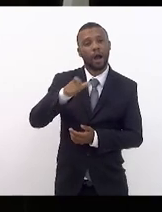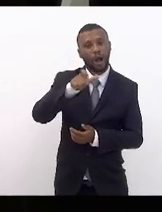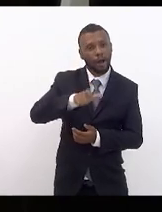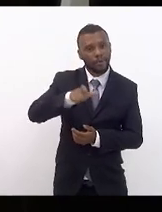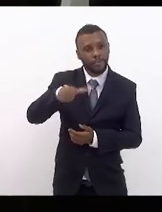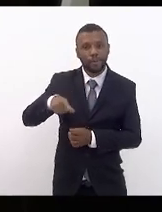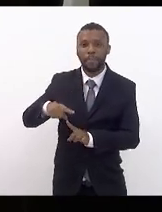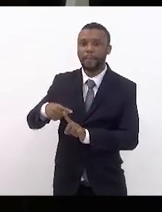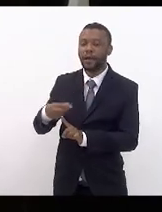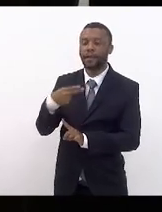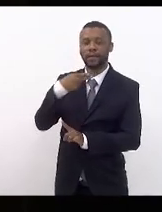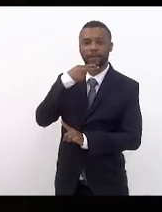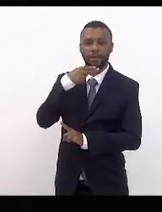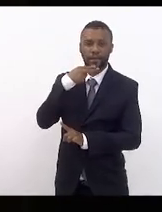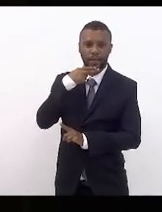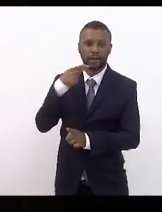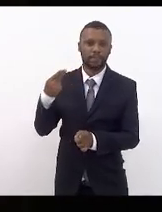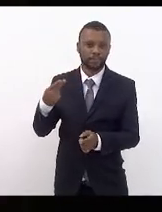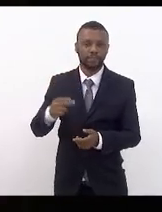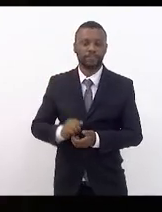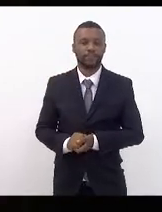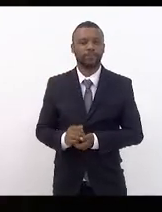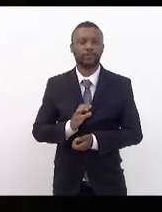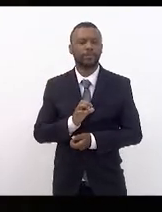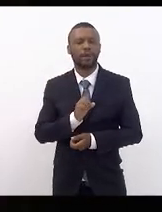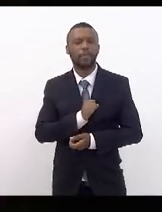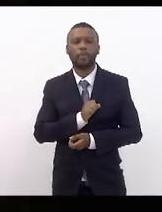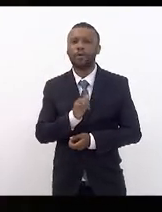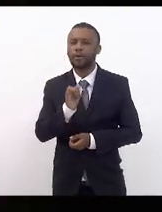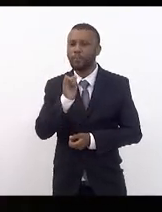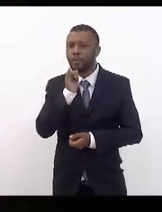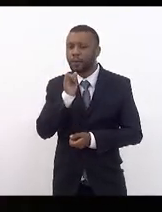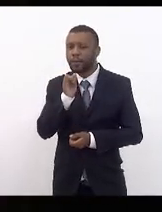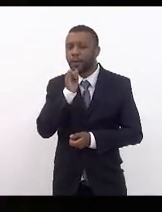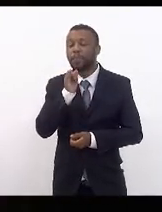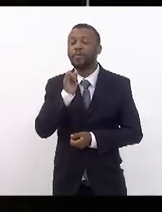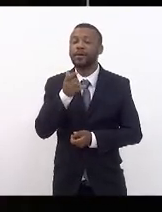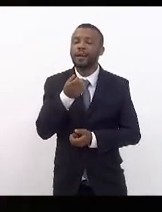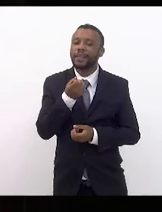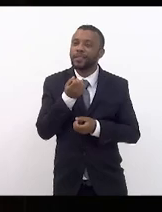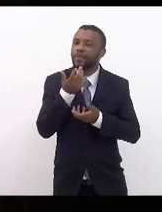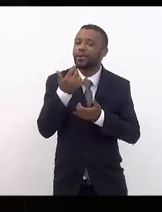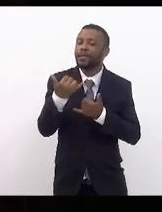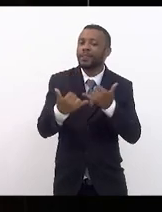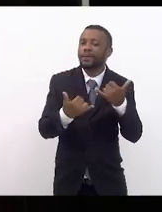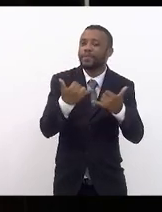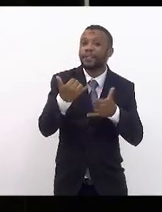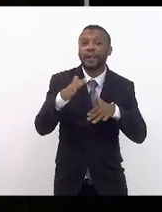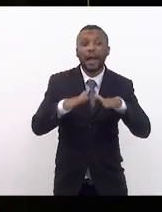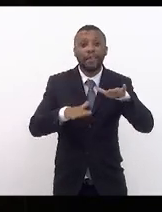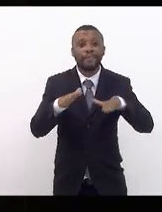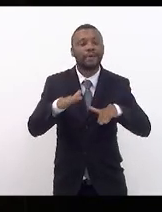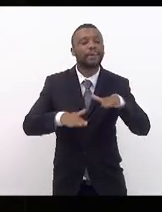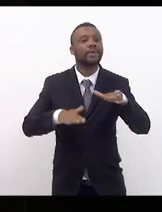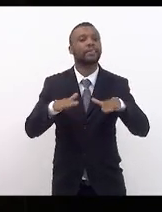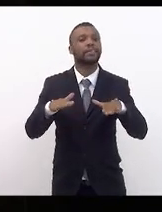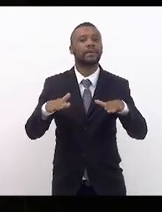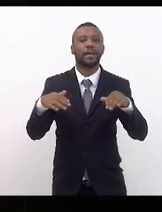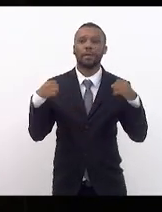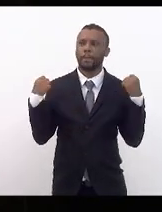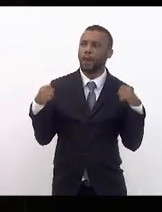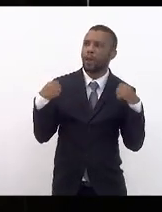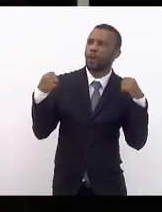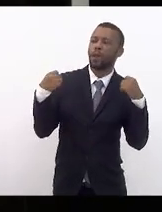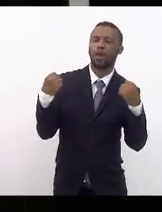netos. O amor, por exemplo, que eles contam e brincam, que às vezes correndo já na